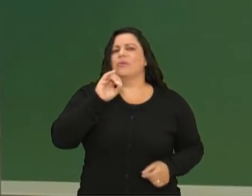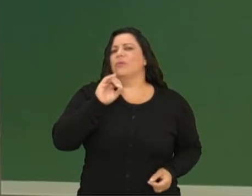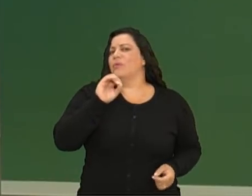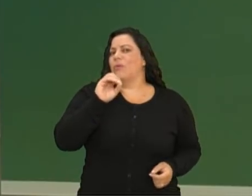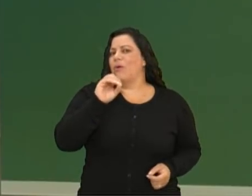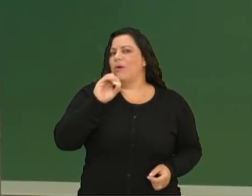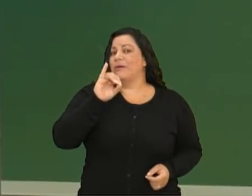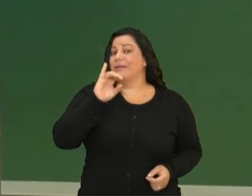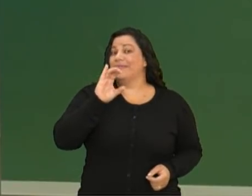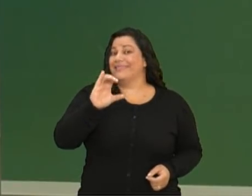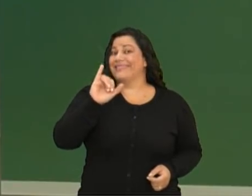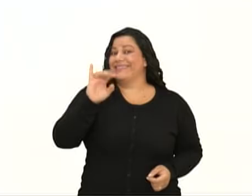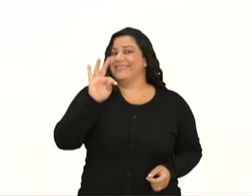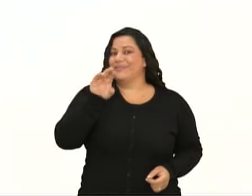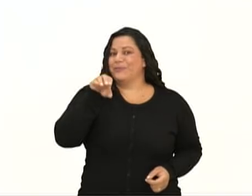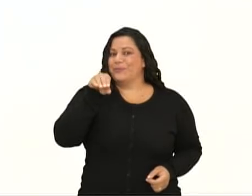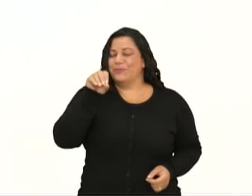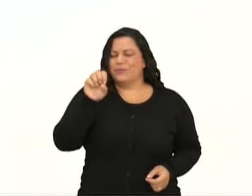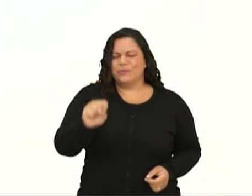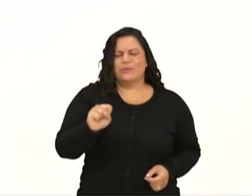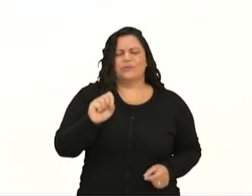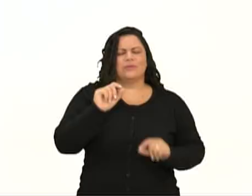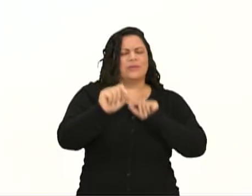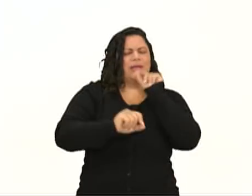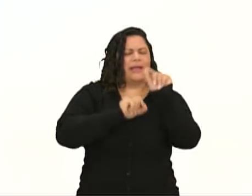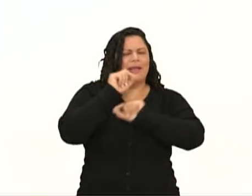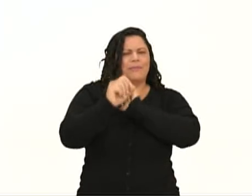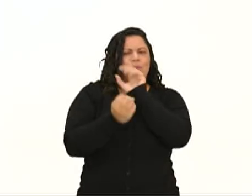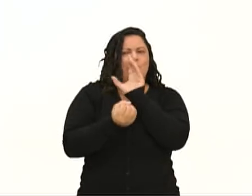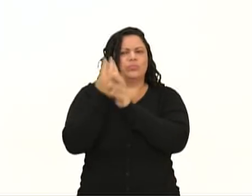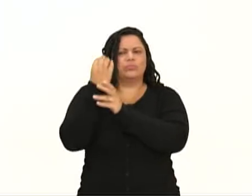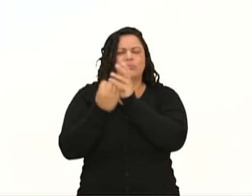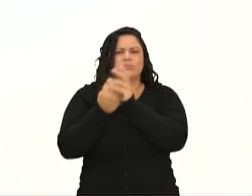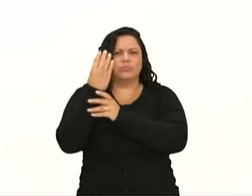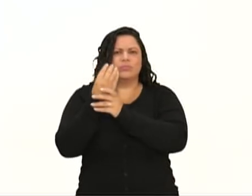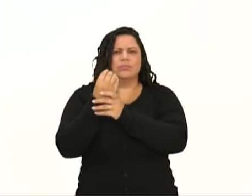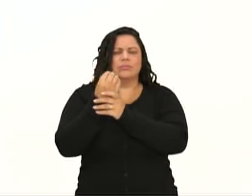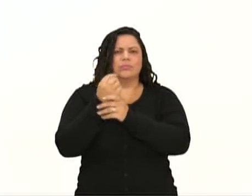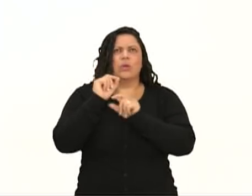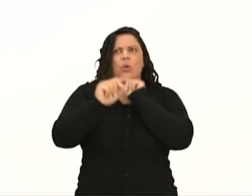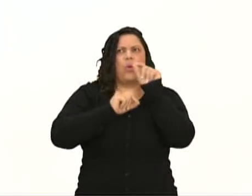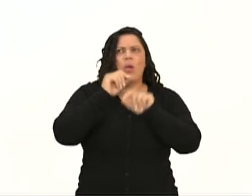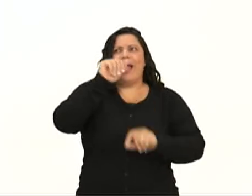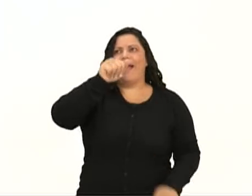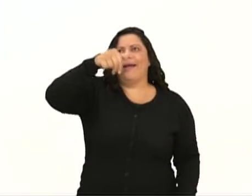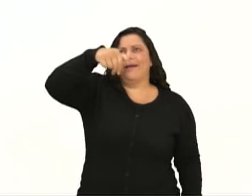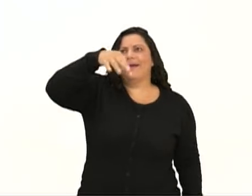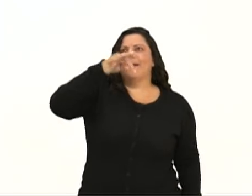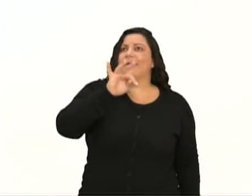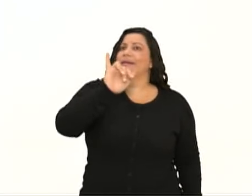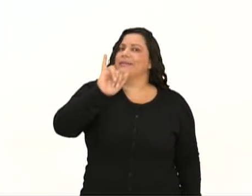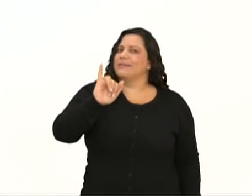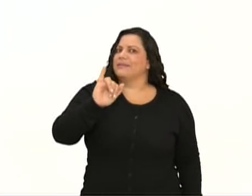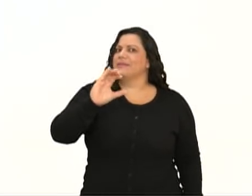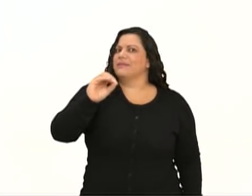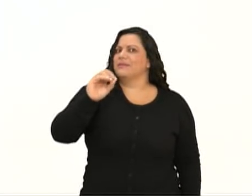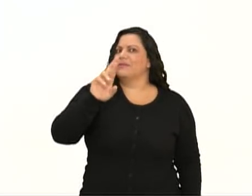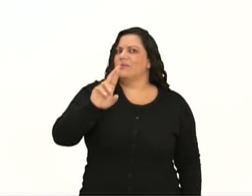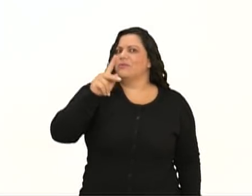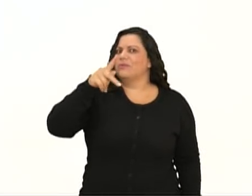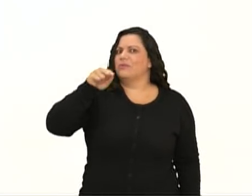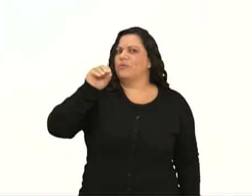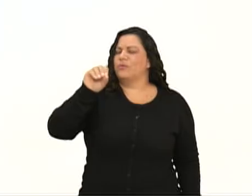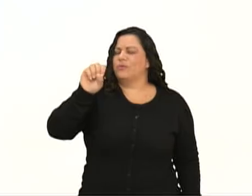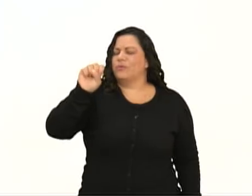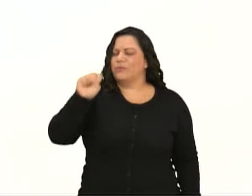de anticorpos. O que quer dizer isso? Com certeza você está ouvindo diariamente essa palavra anticorpos agora por conta